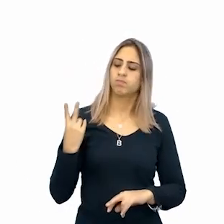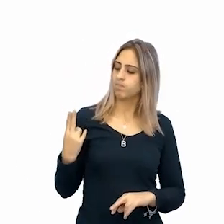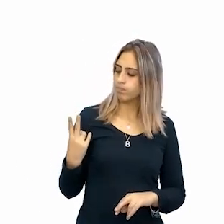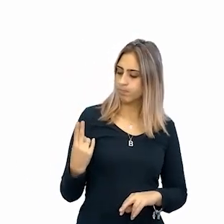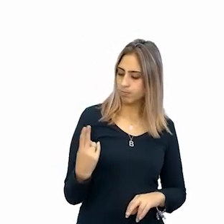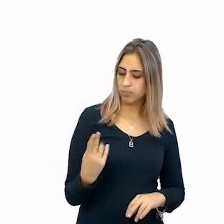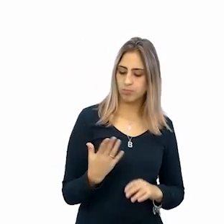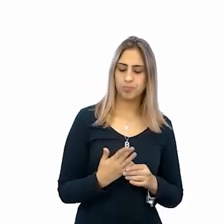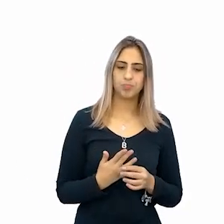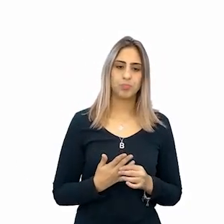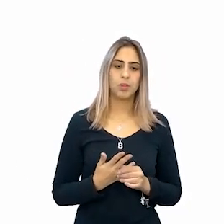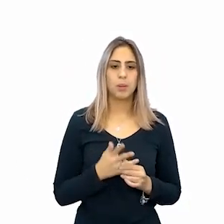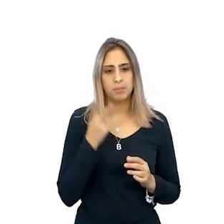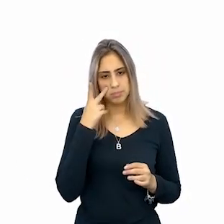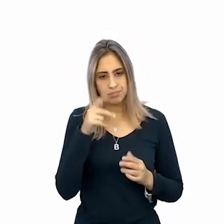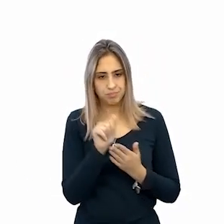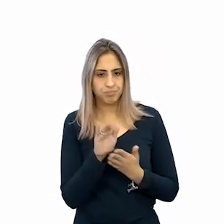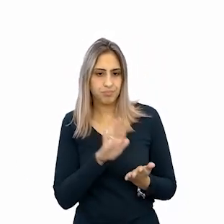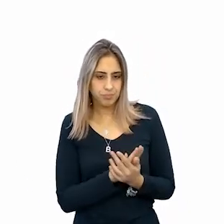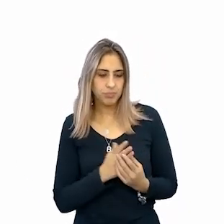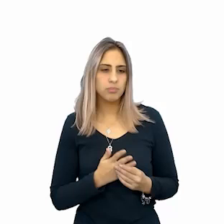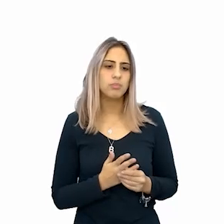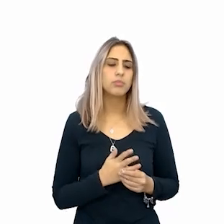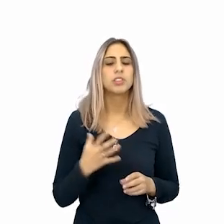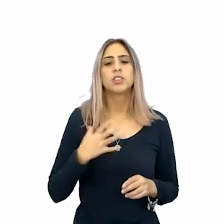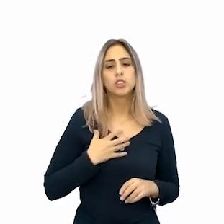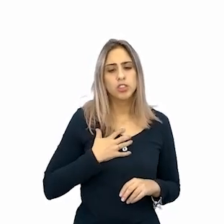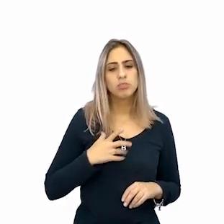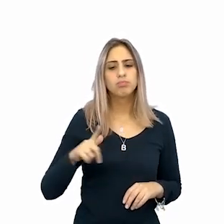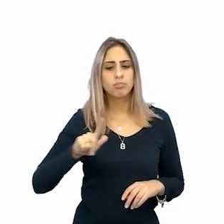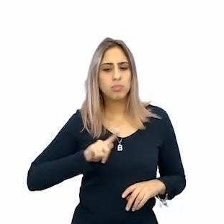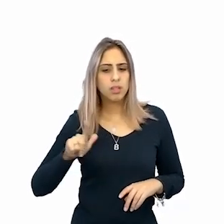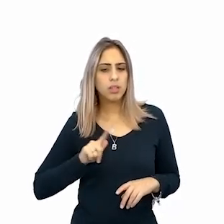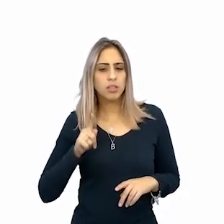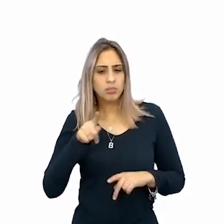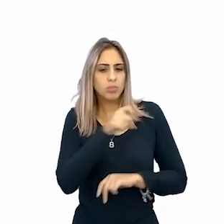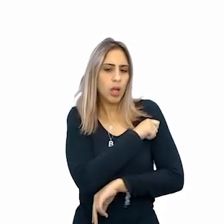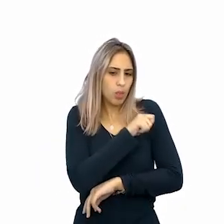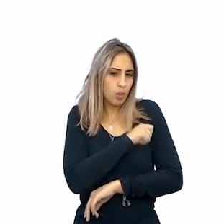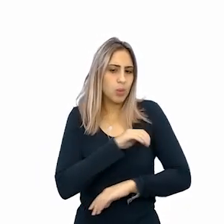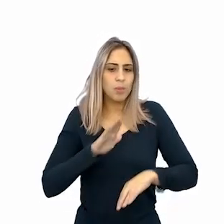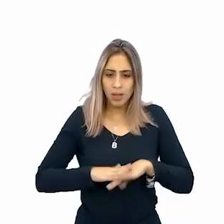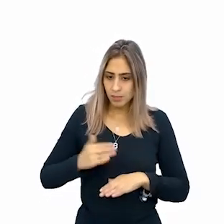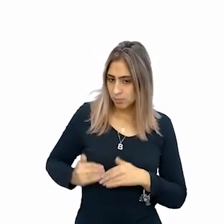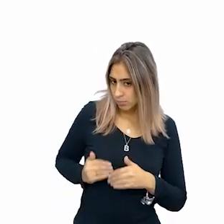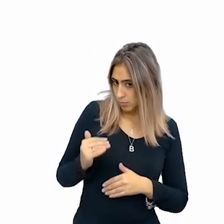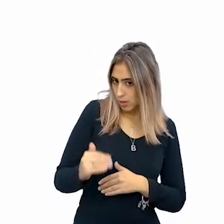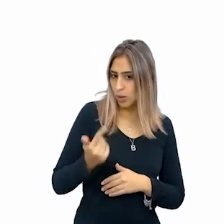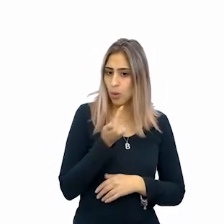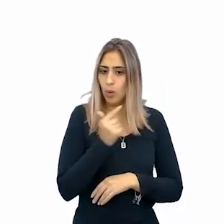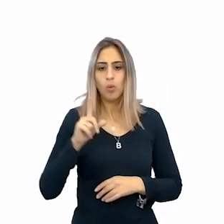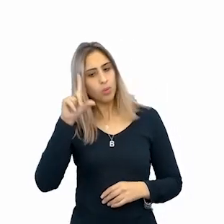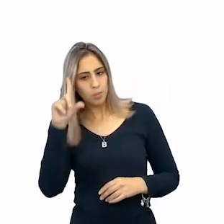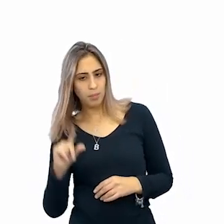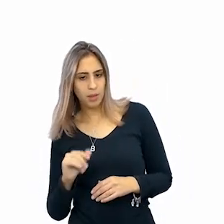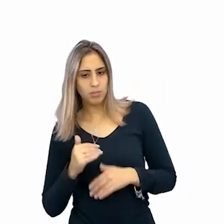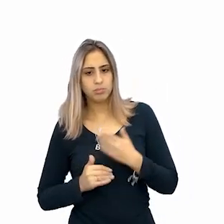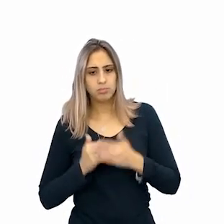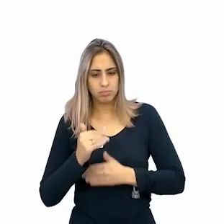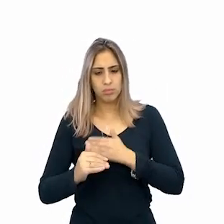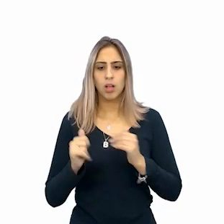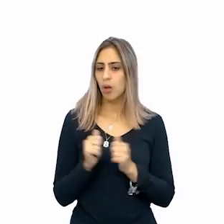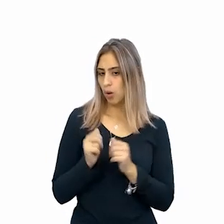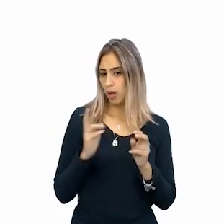dupla para essa atividade, de modo que tenha um estudante mais avançado e outro menos avançado